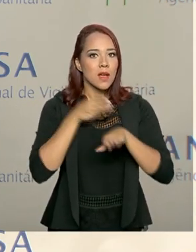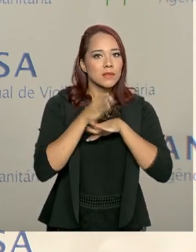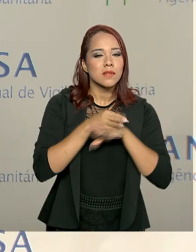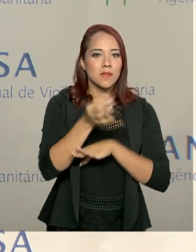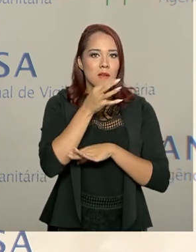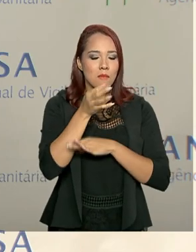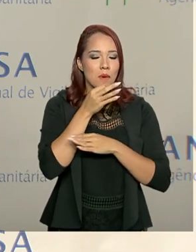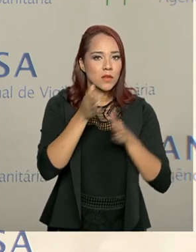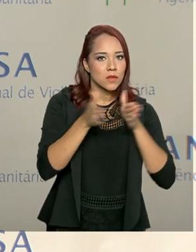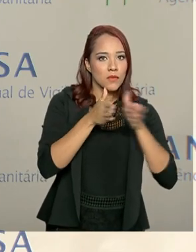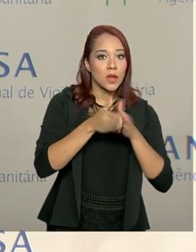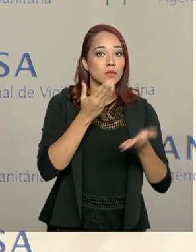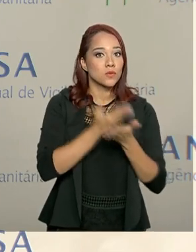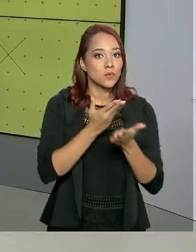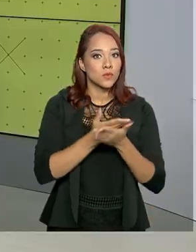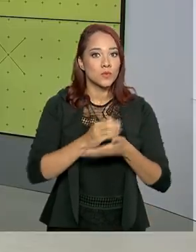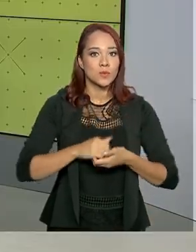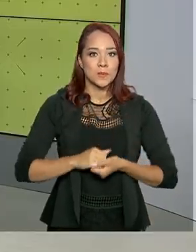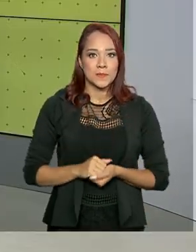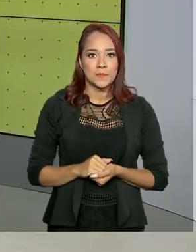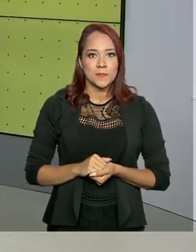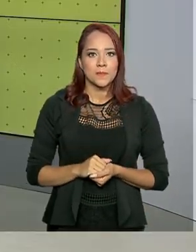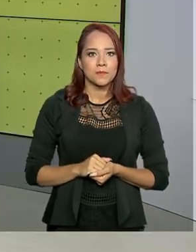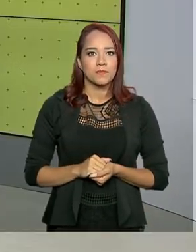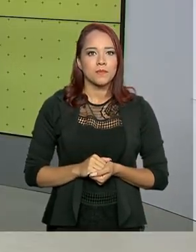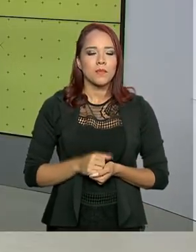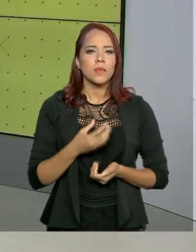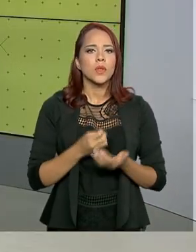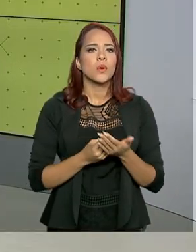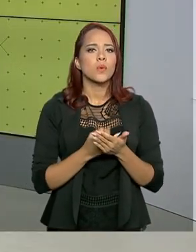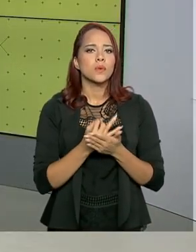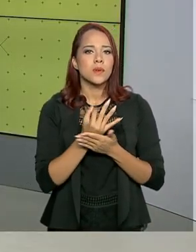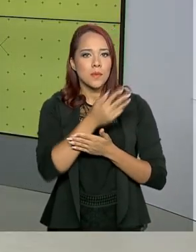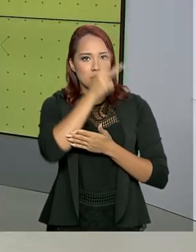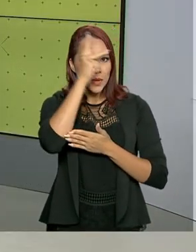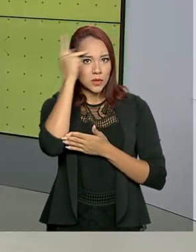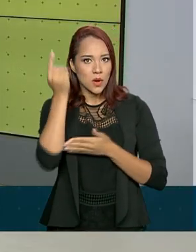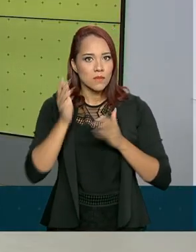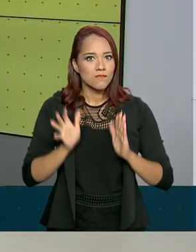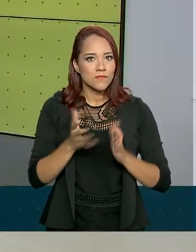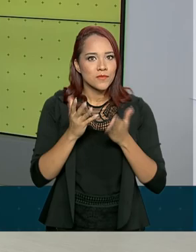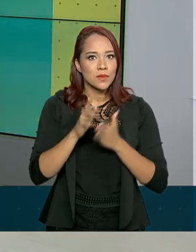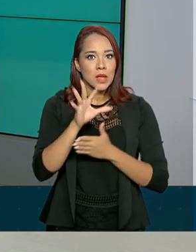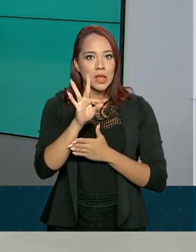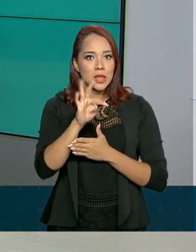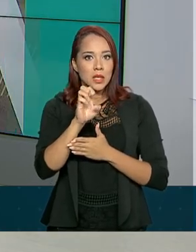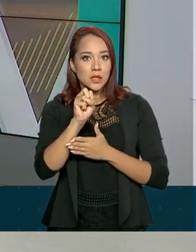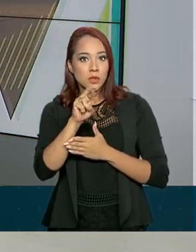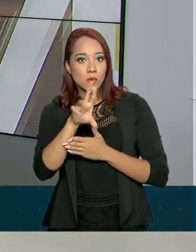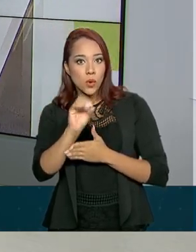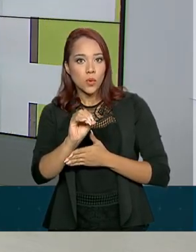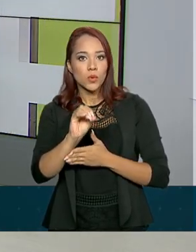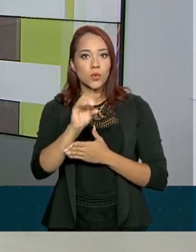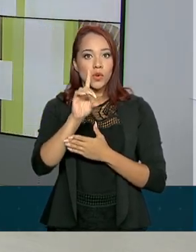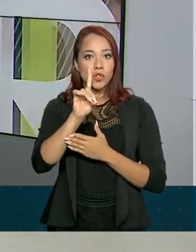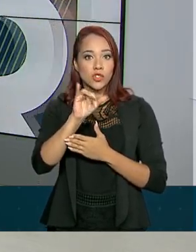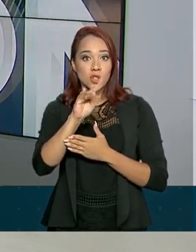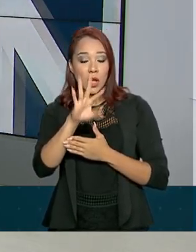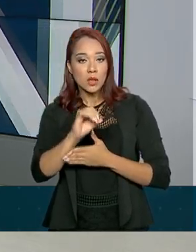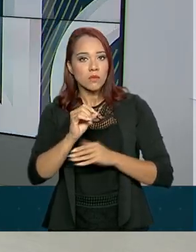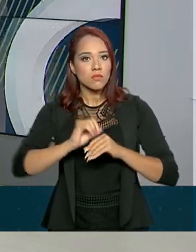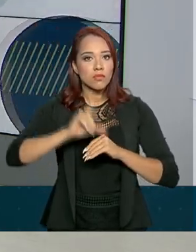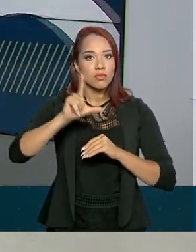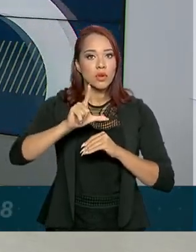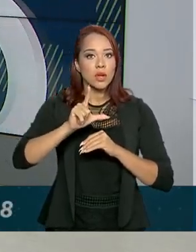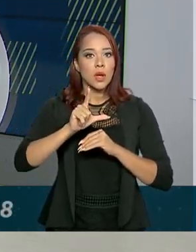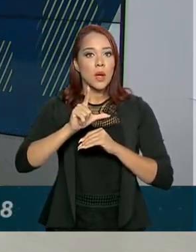na fase de estudo clínico. O número de investidores no Tesouro Direto cresceu 56% em um ano.